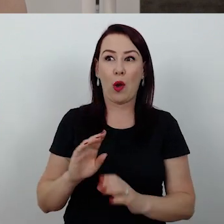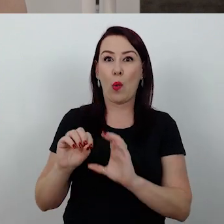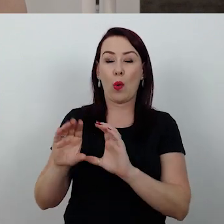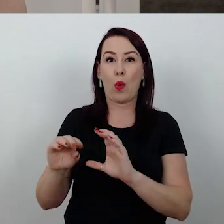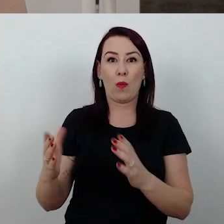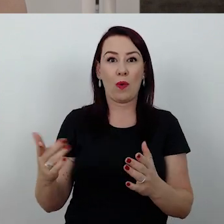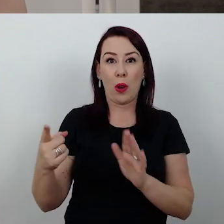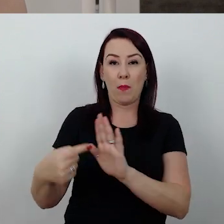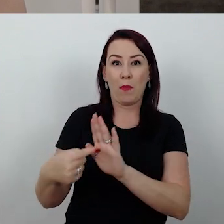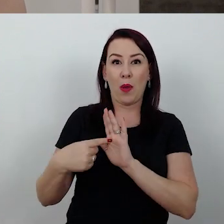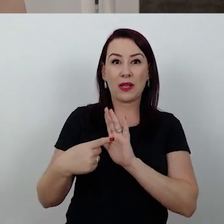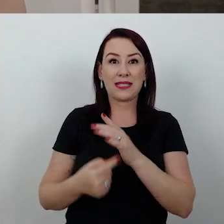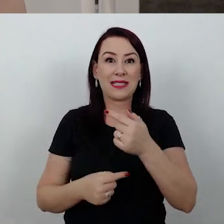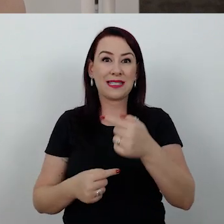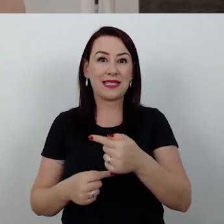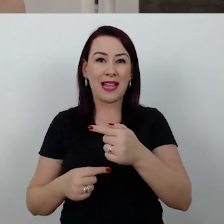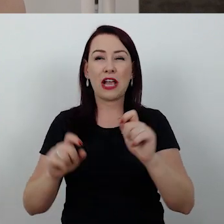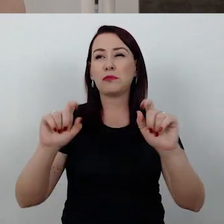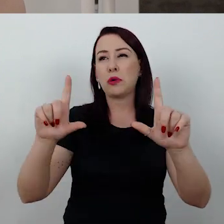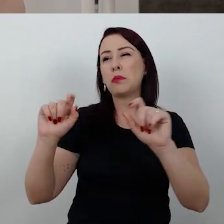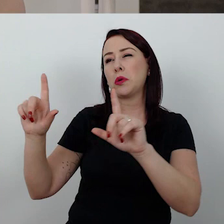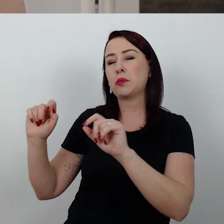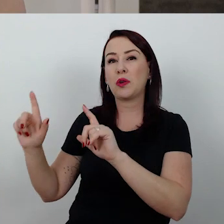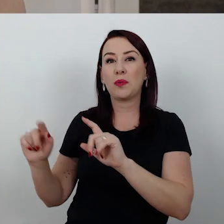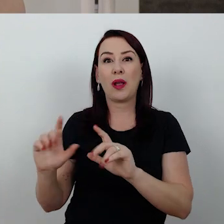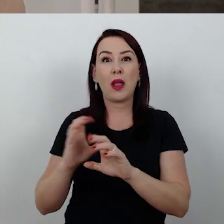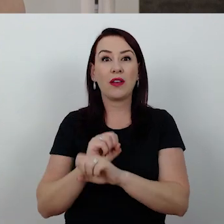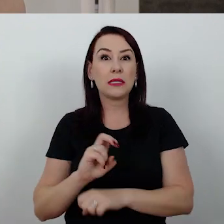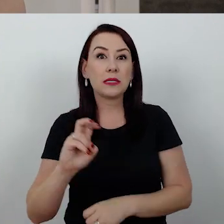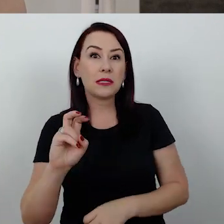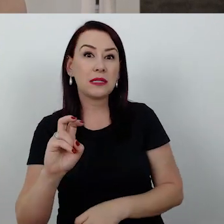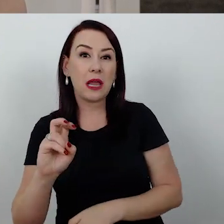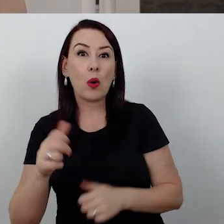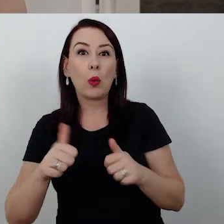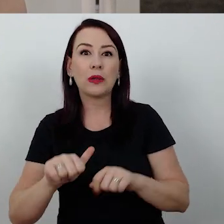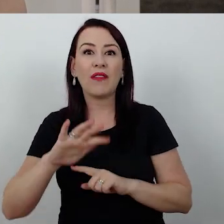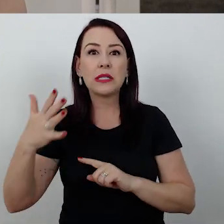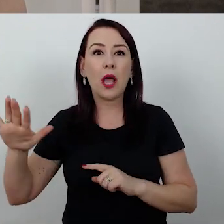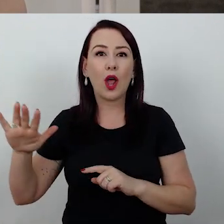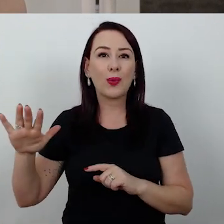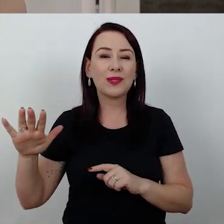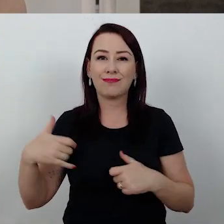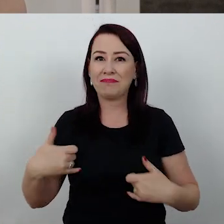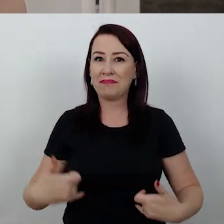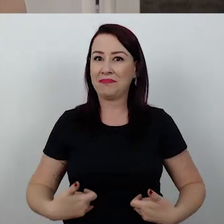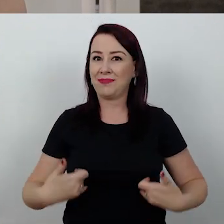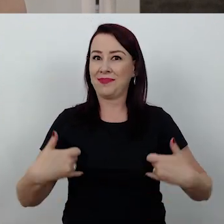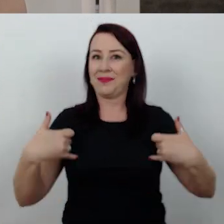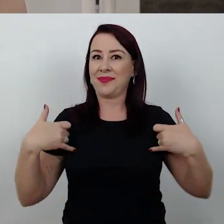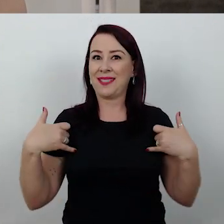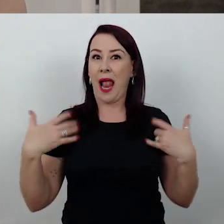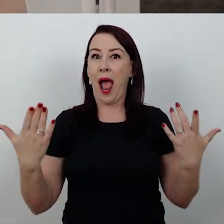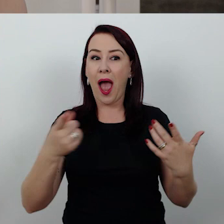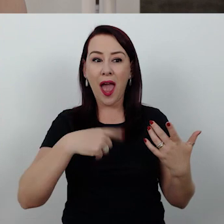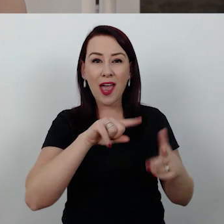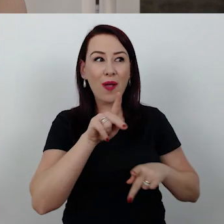de 7 filmes publicitários que estavam passando lá, 5 você via Santos, a cidade começou a